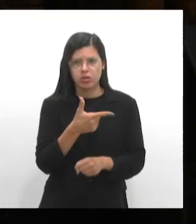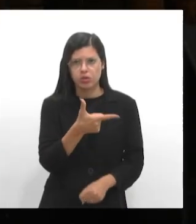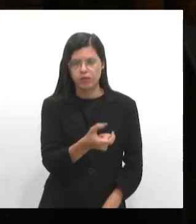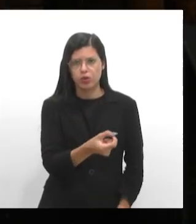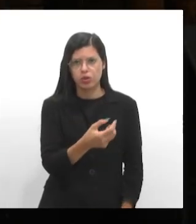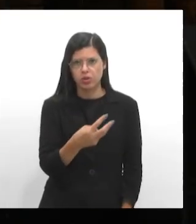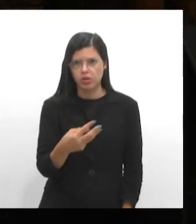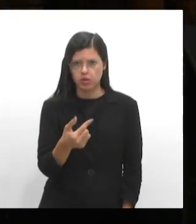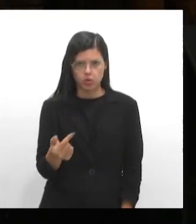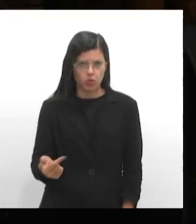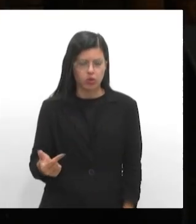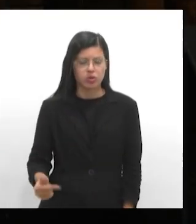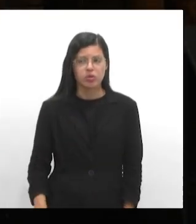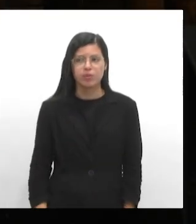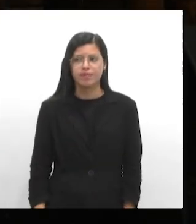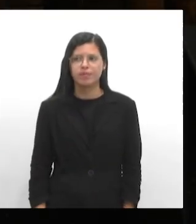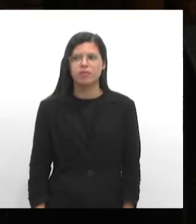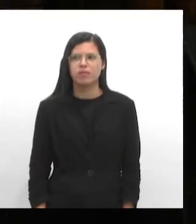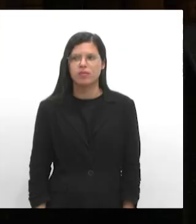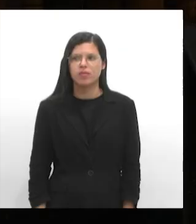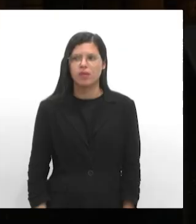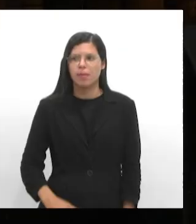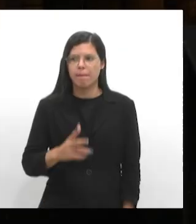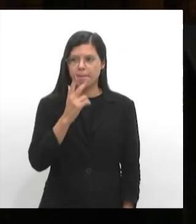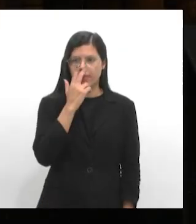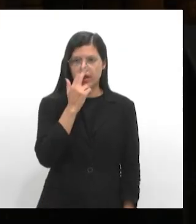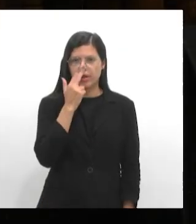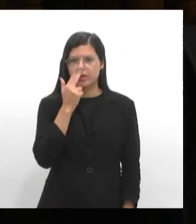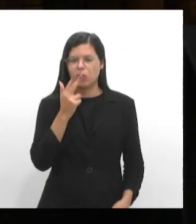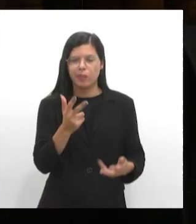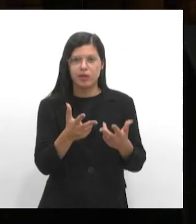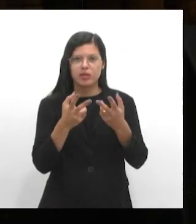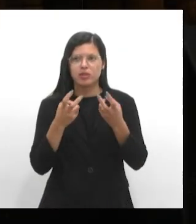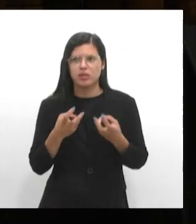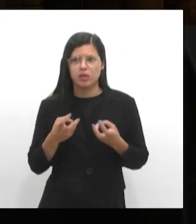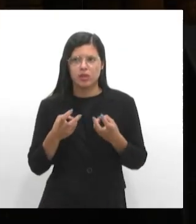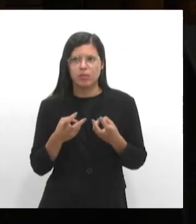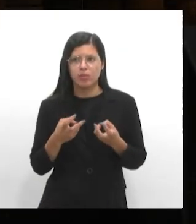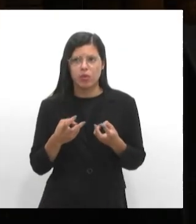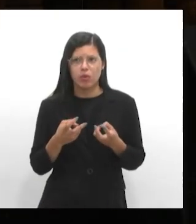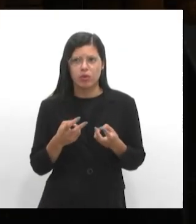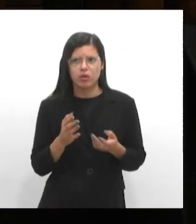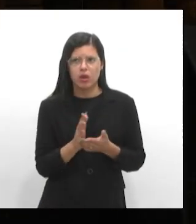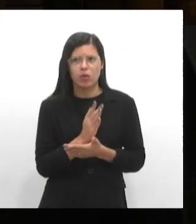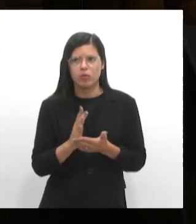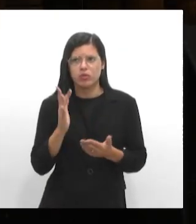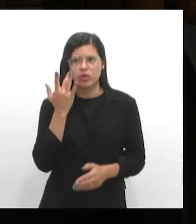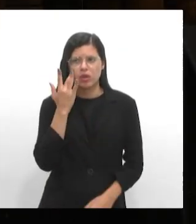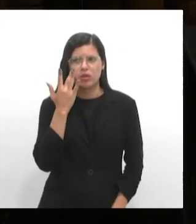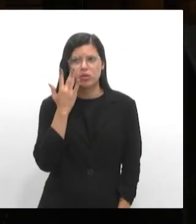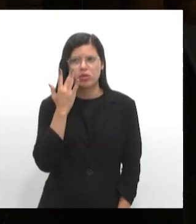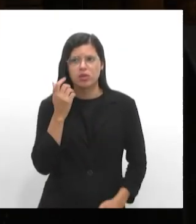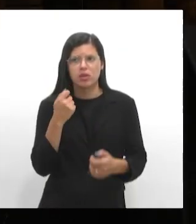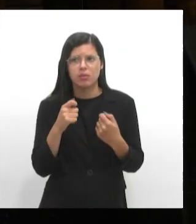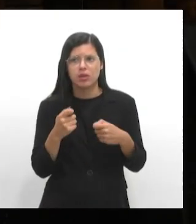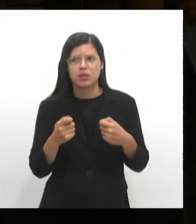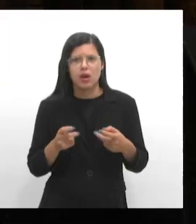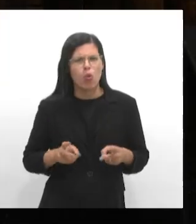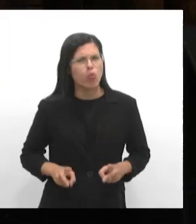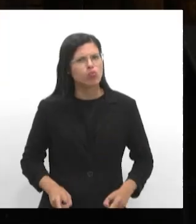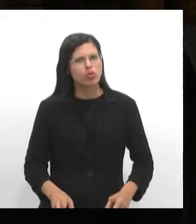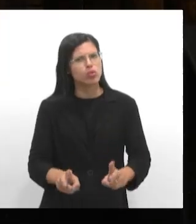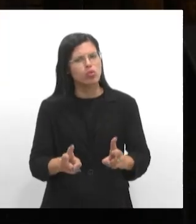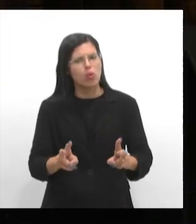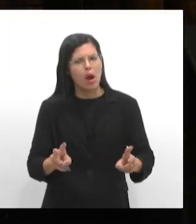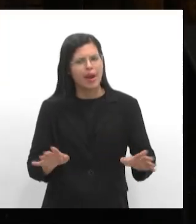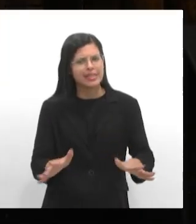31/12/2032. Mas que parece também, na contramão, eu verifico que muitos acham que tem que manter os incentivos